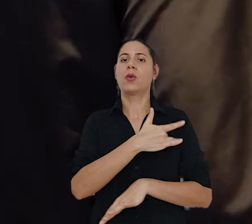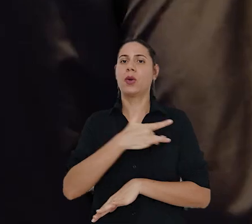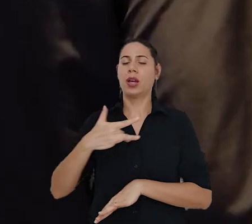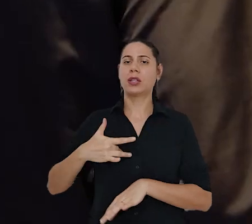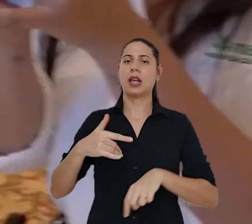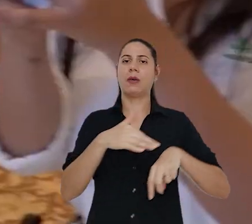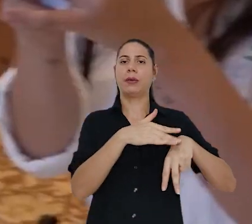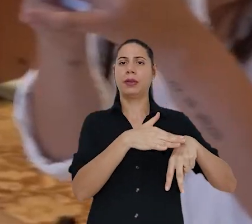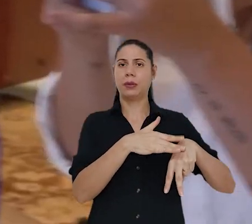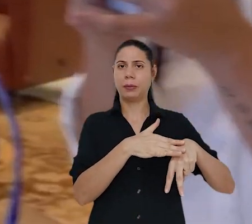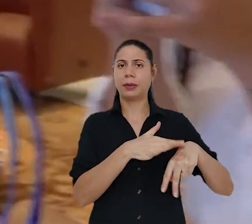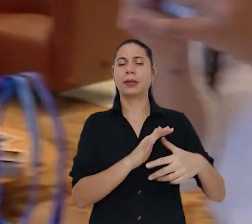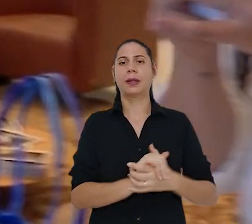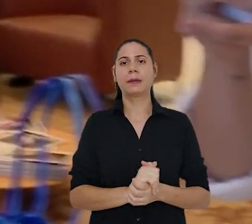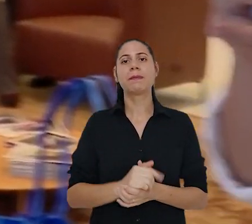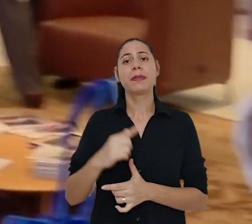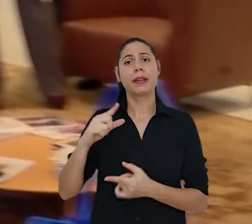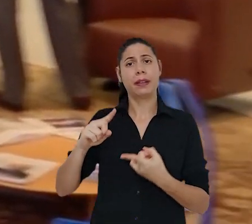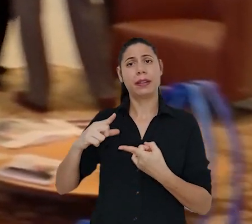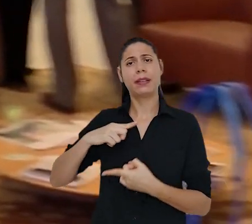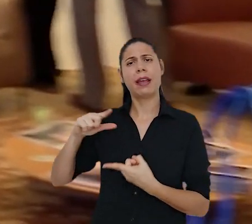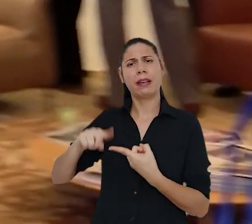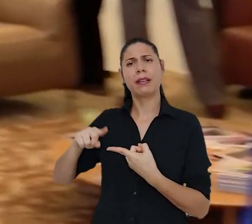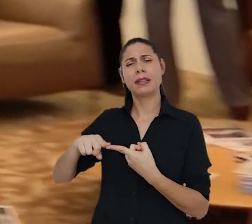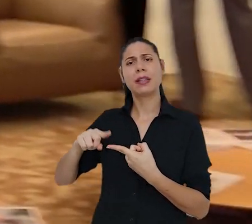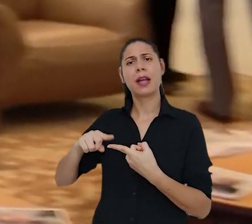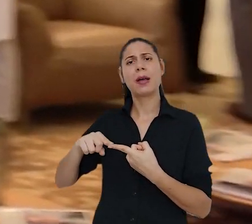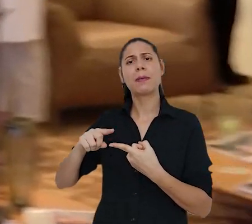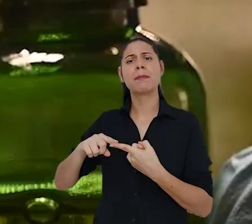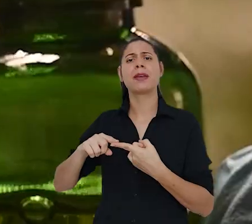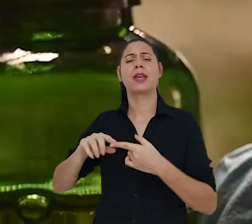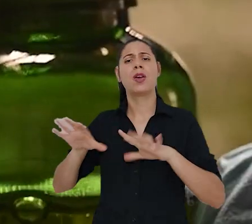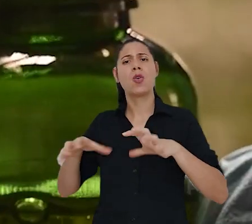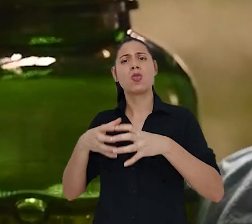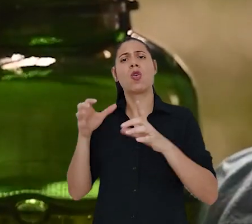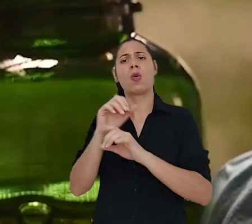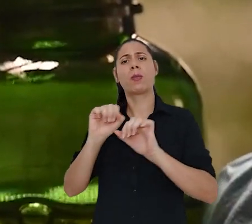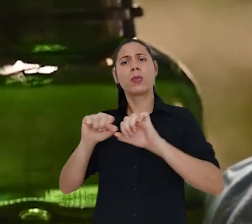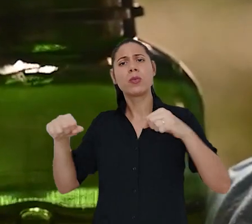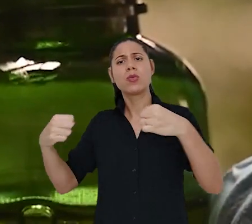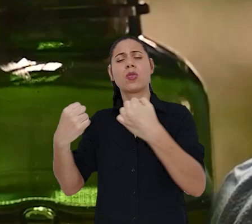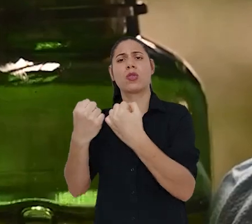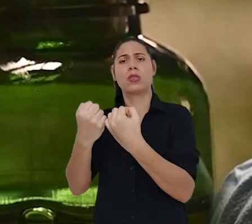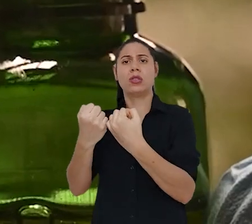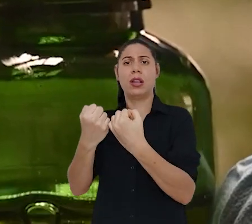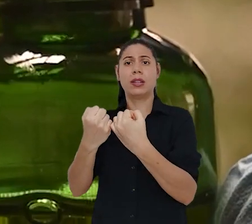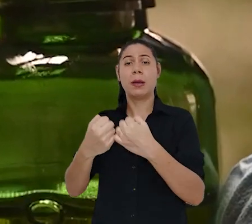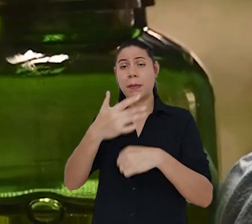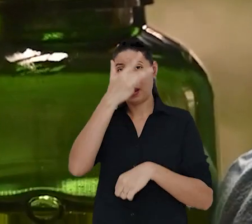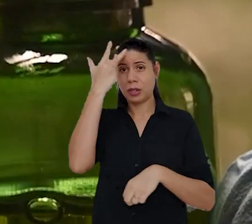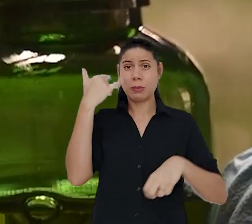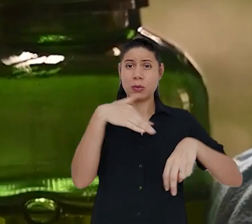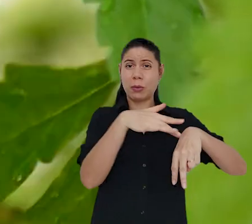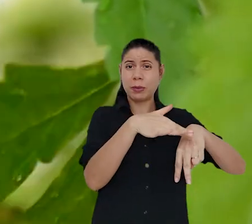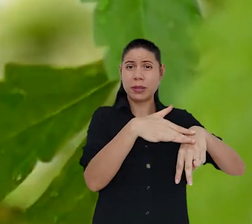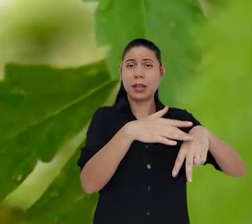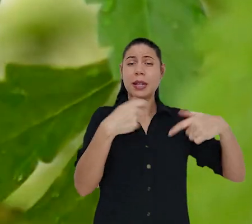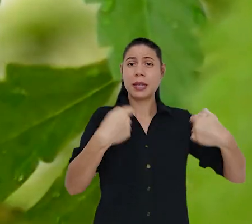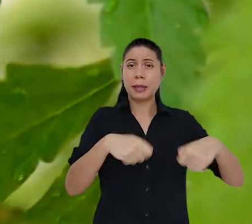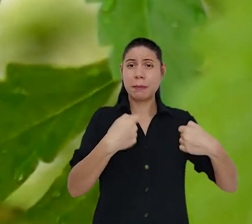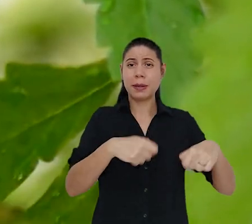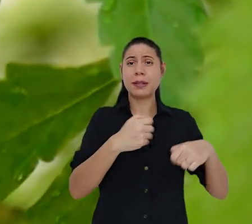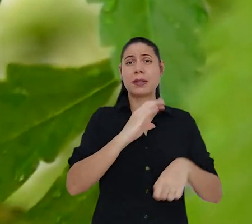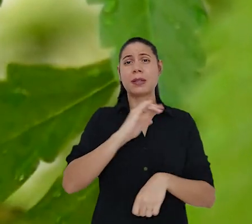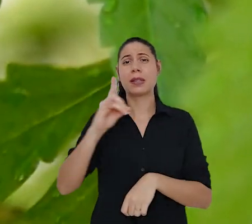desses pacientes. Existe também uma mobilização de setores da sociedade para que os pacientes que precisam do